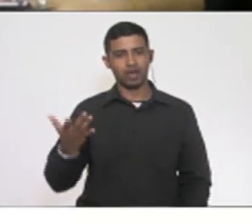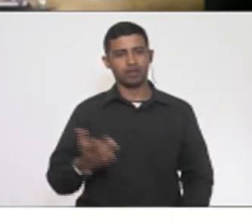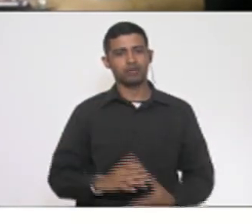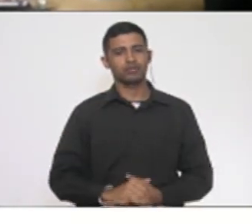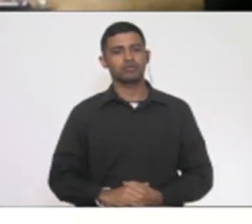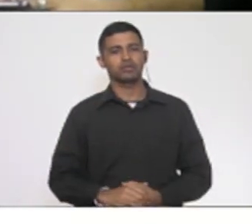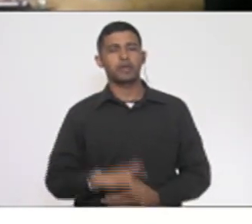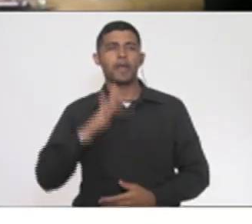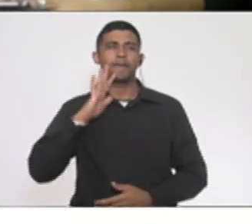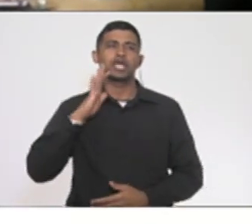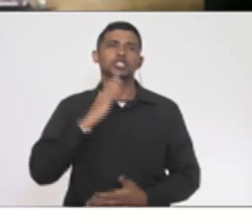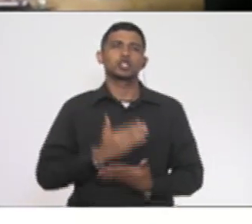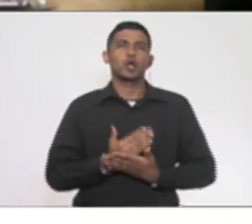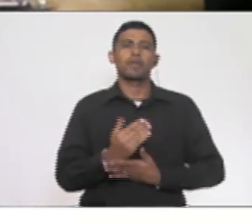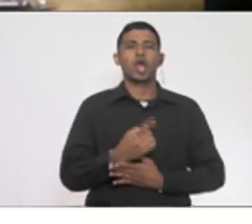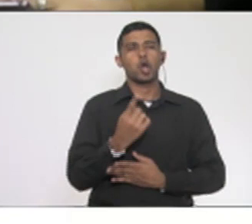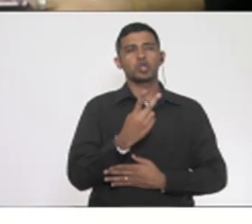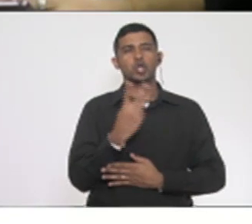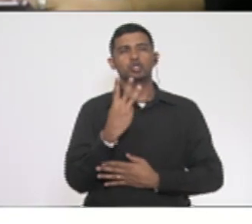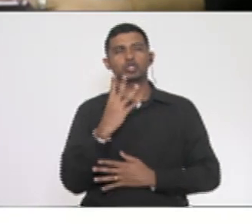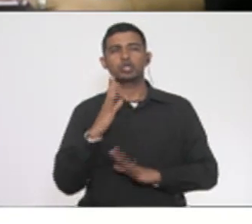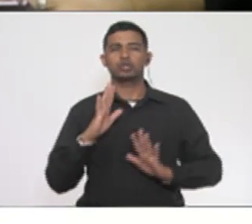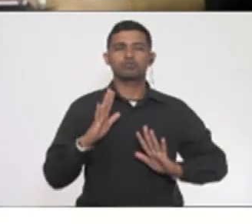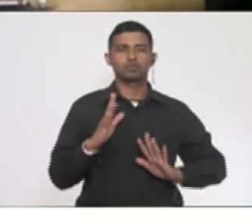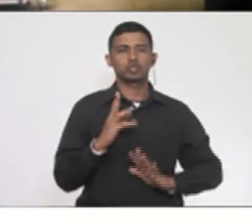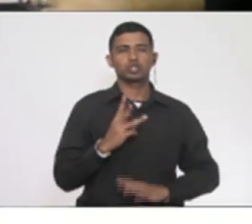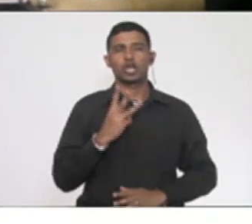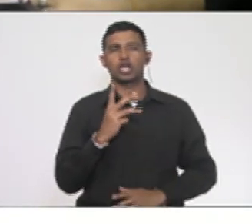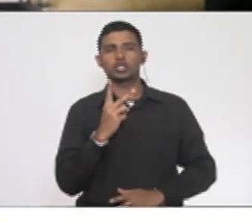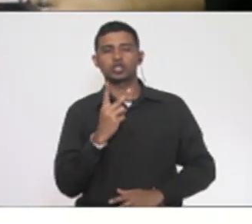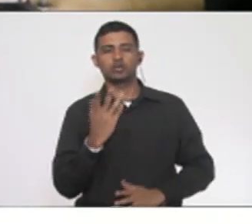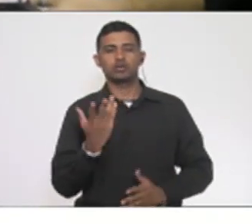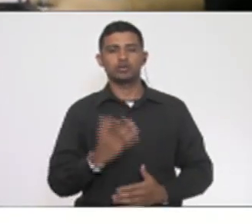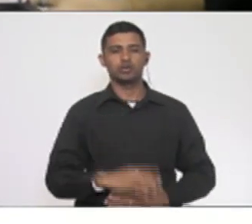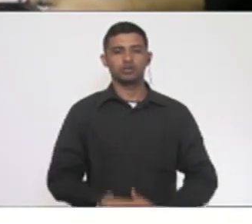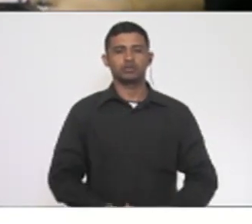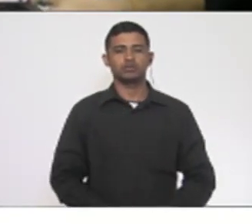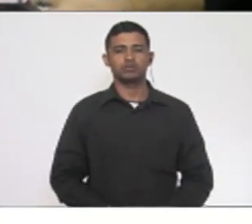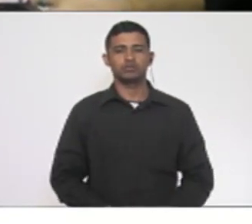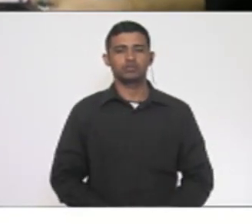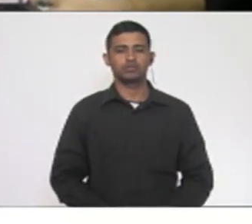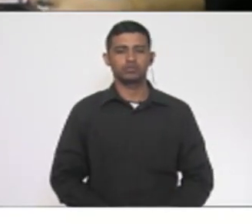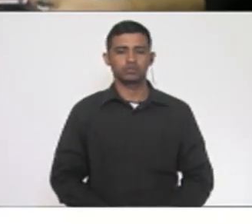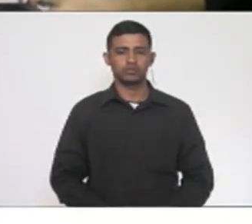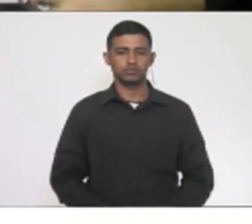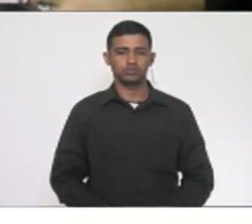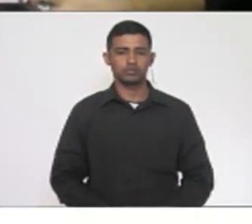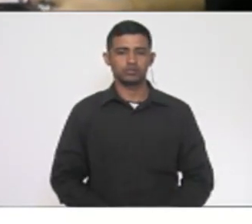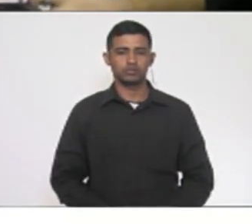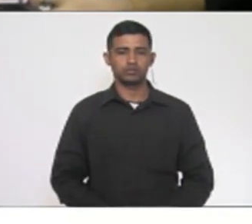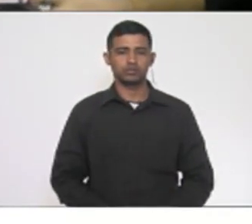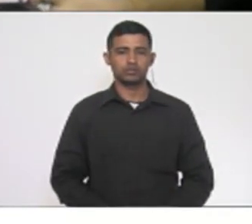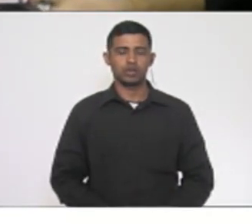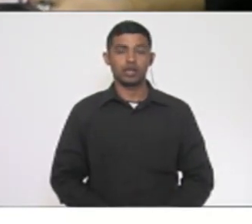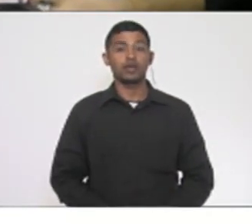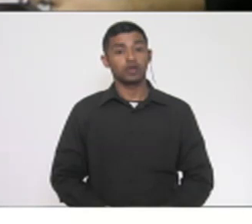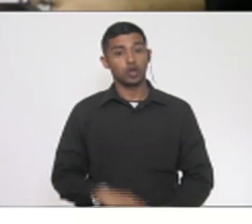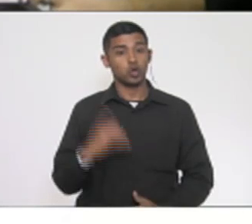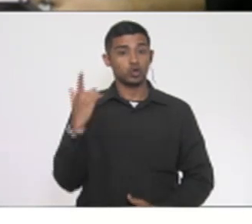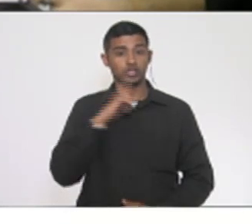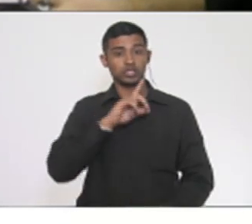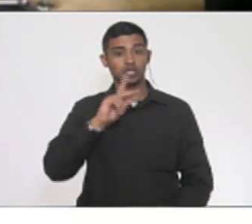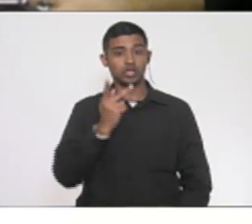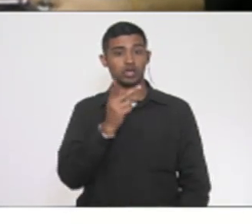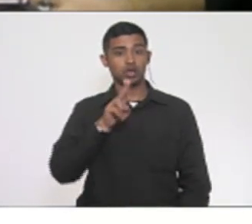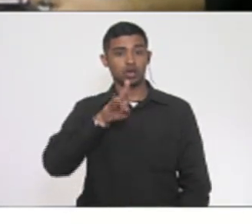com 1, 2 ou 3, com 2 ou 3 ou 2, a gente depende. Para a formação do hub, a gente tem que ter